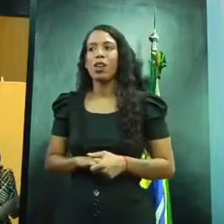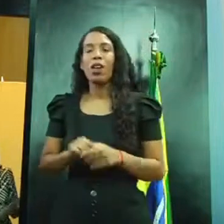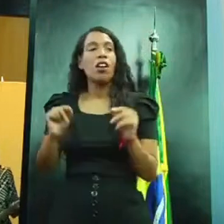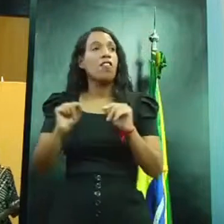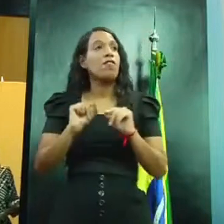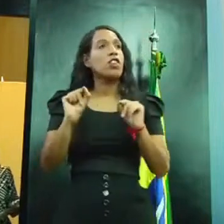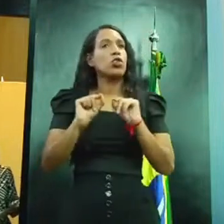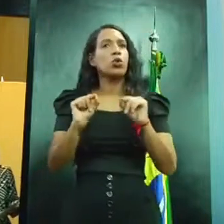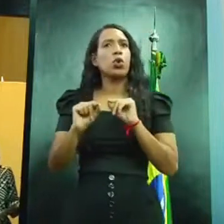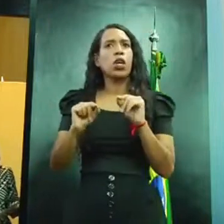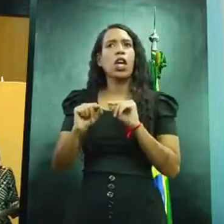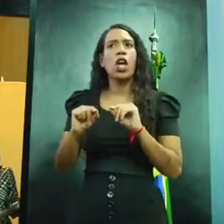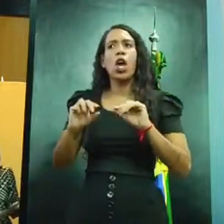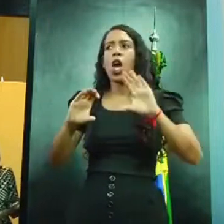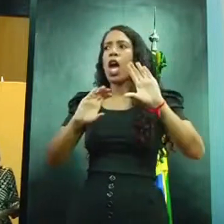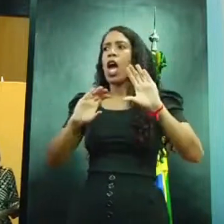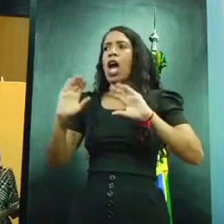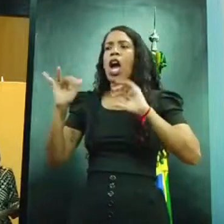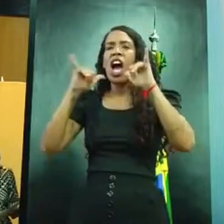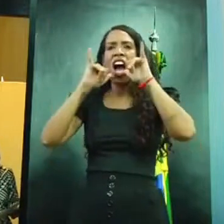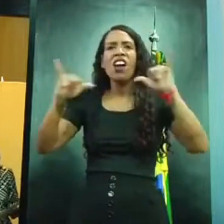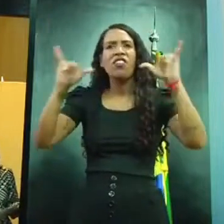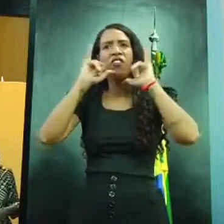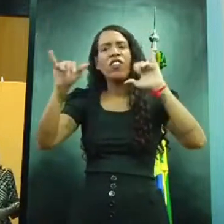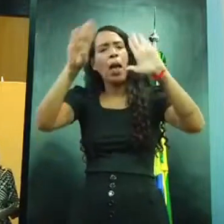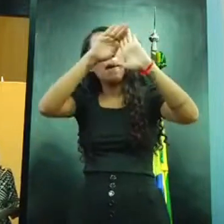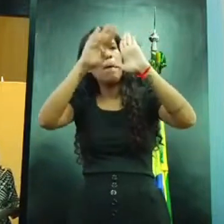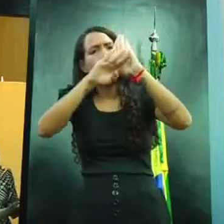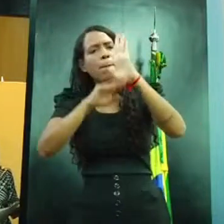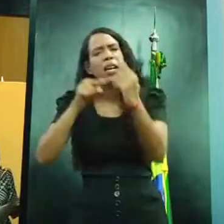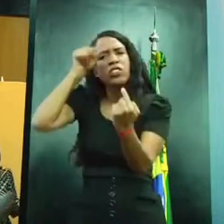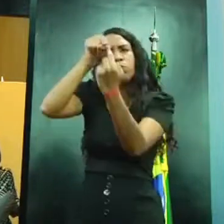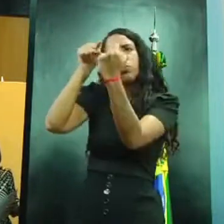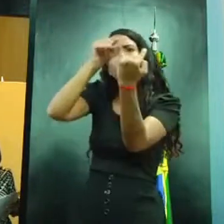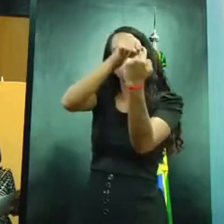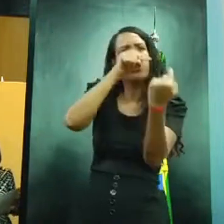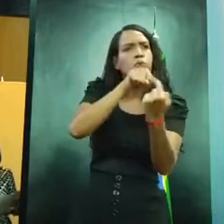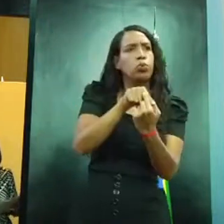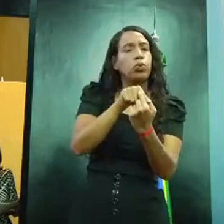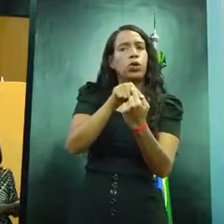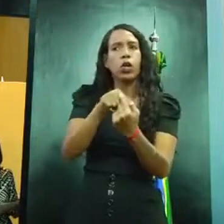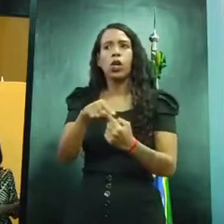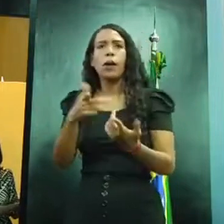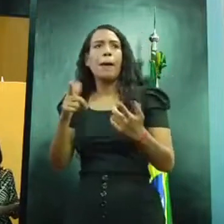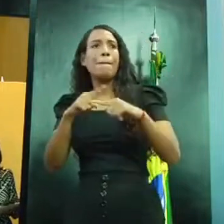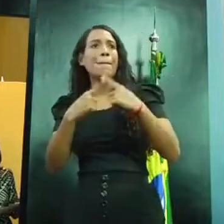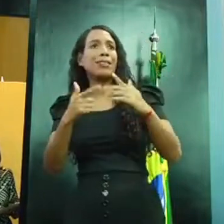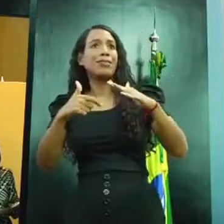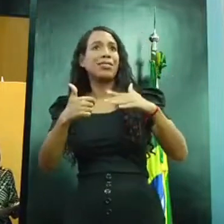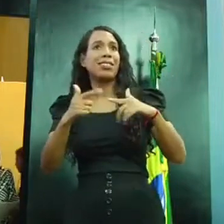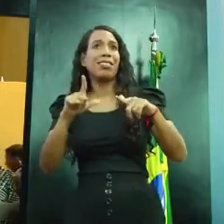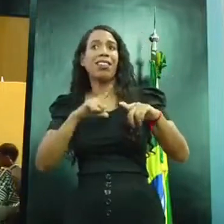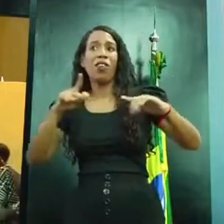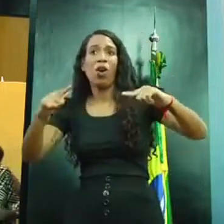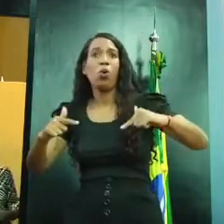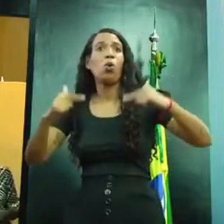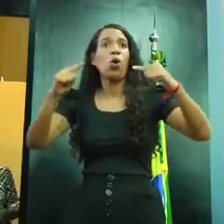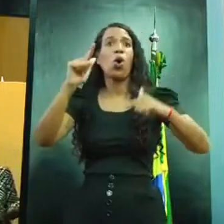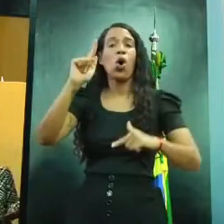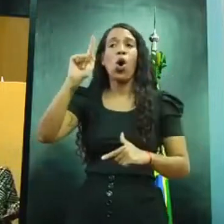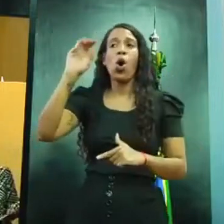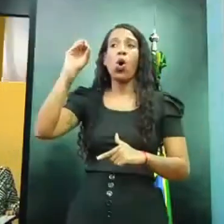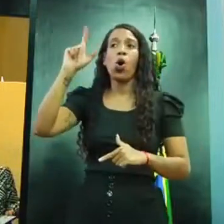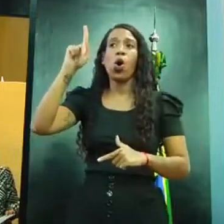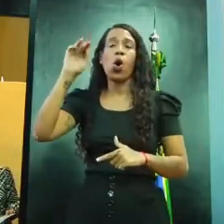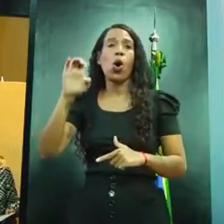Fez uma campanha defendendo um plano de metas, o desenvolvimento do Brasil, foi golpeado, ministro Zé Múcio, e só tomou